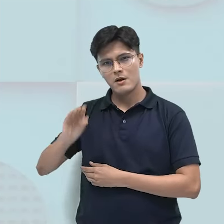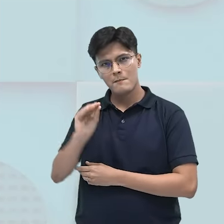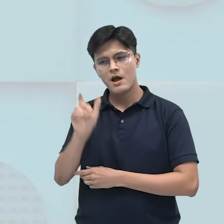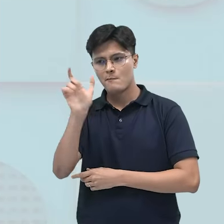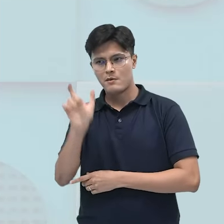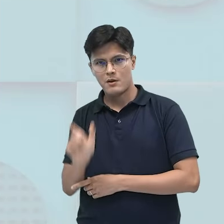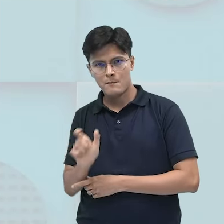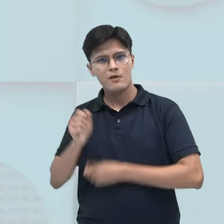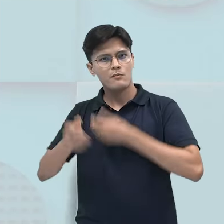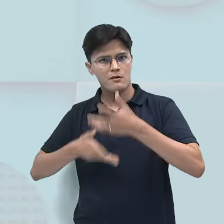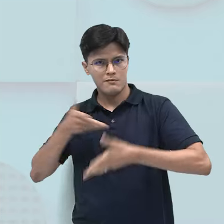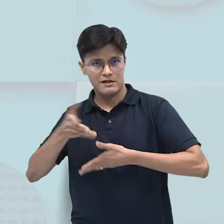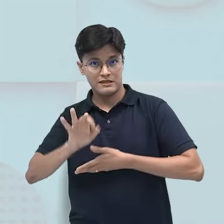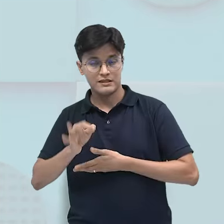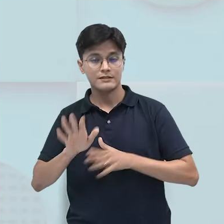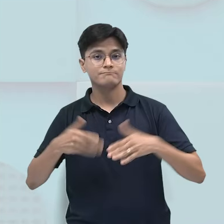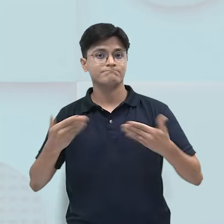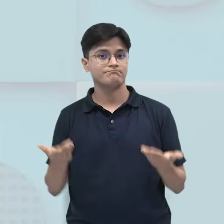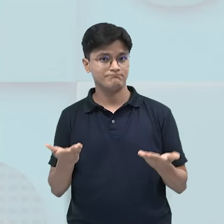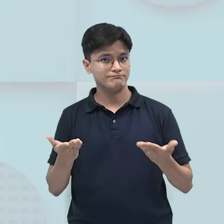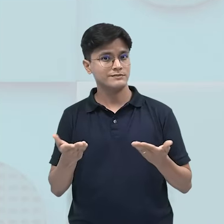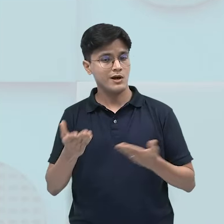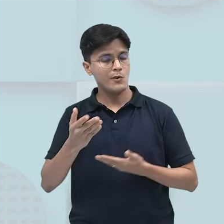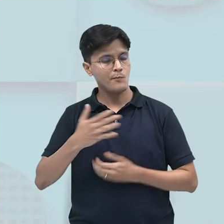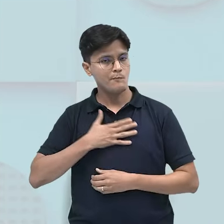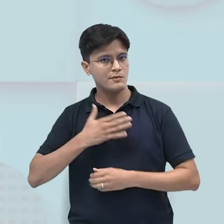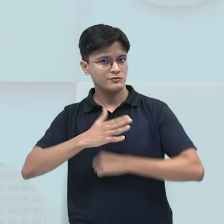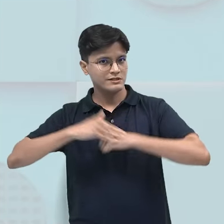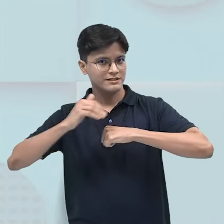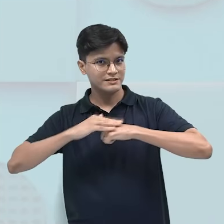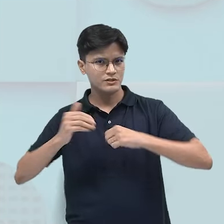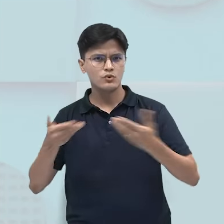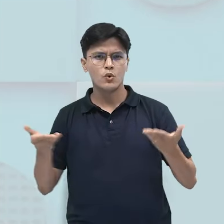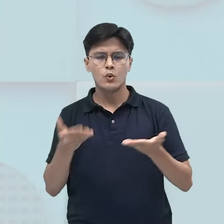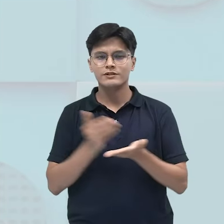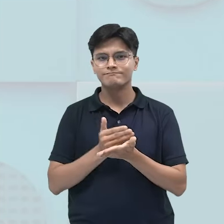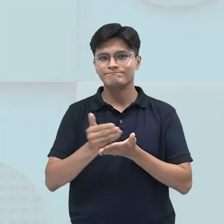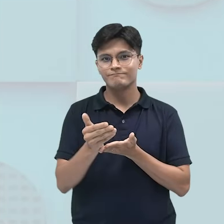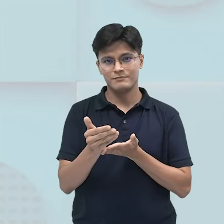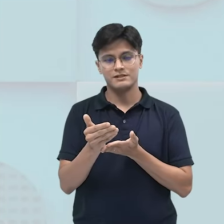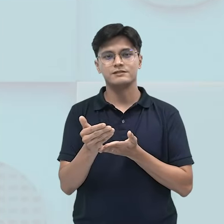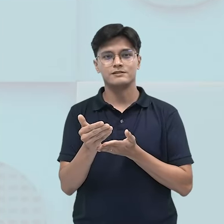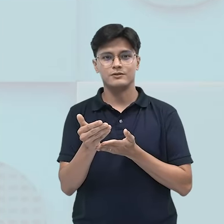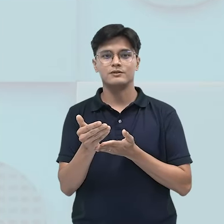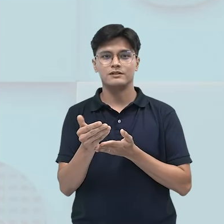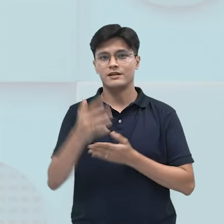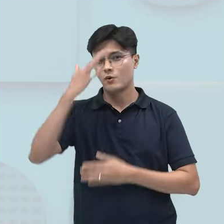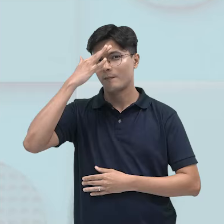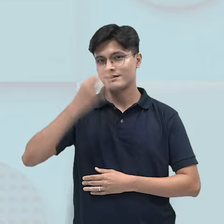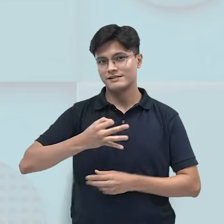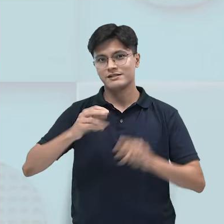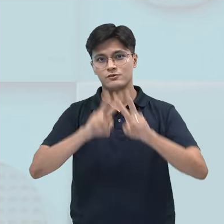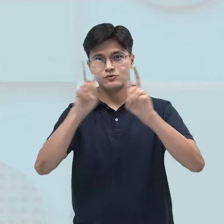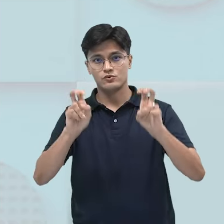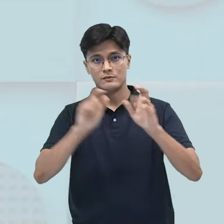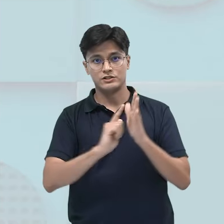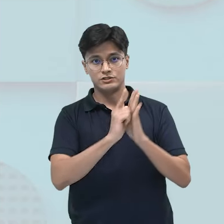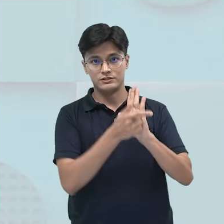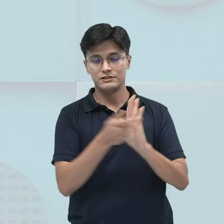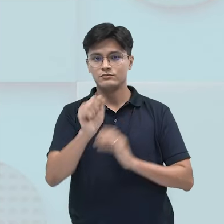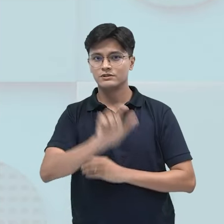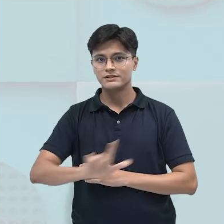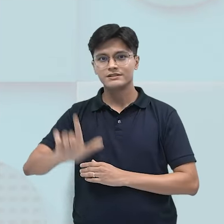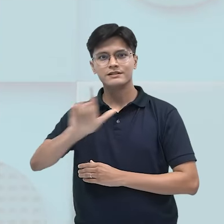meus queridos, nós vamos iniciar esta compreensão sobre os gêneros literários clássicos